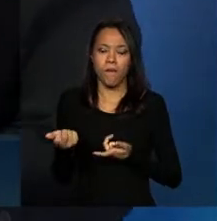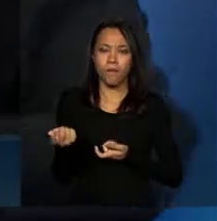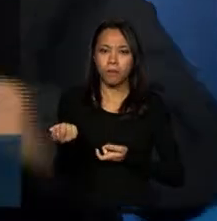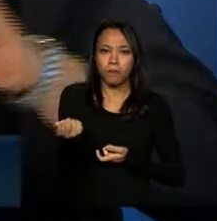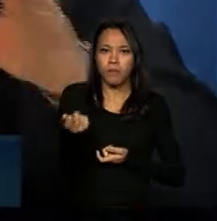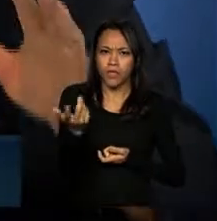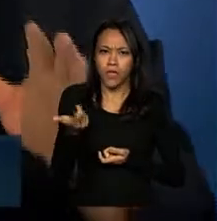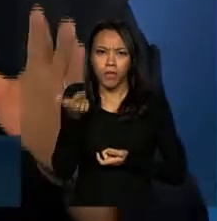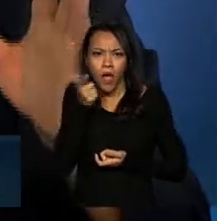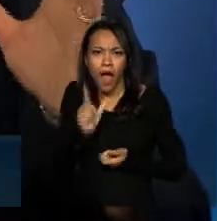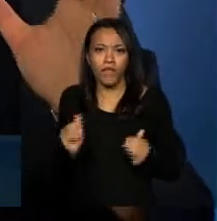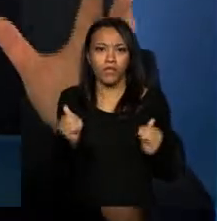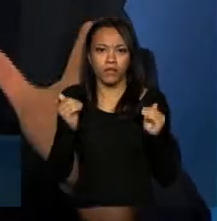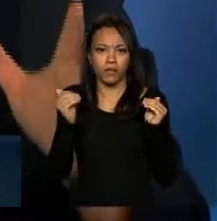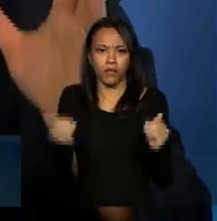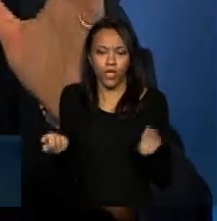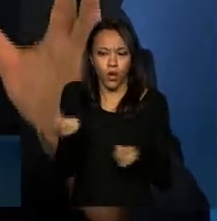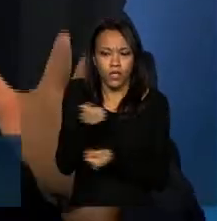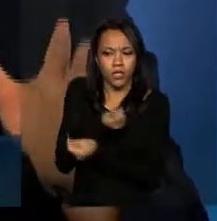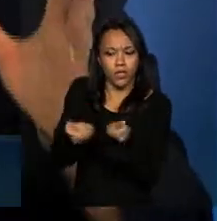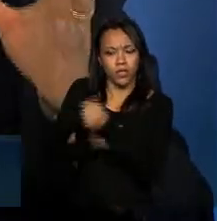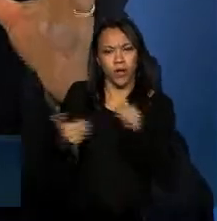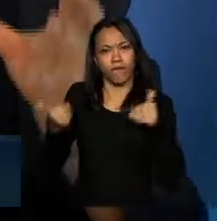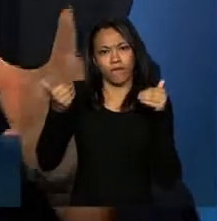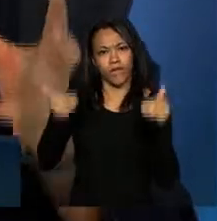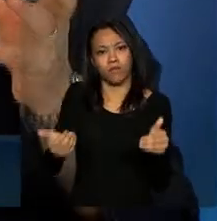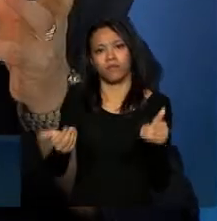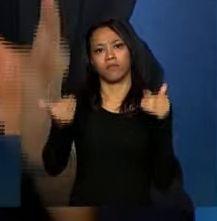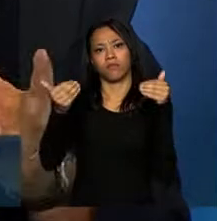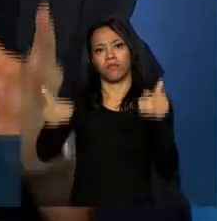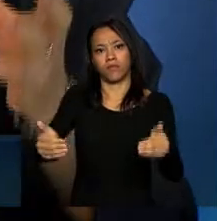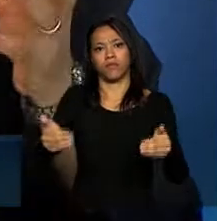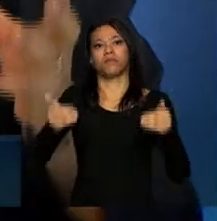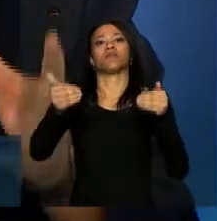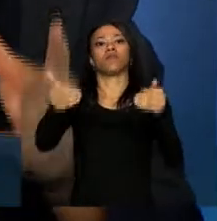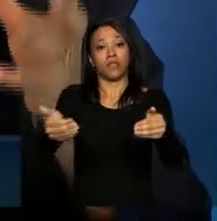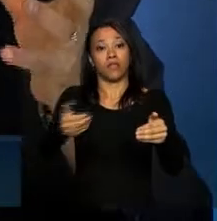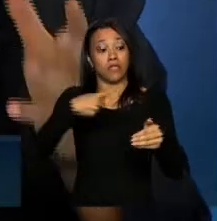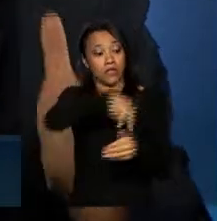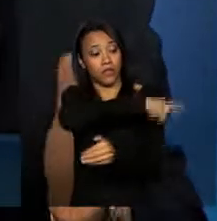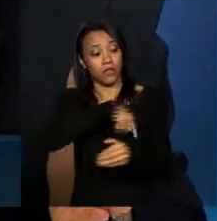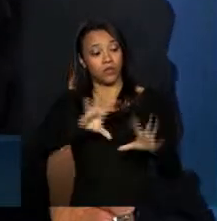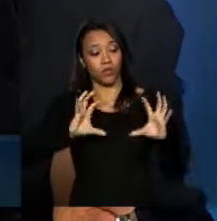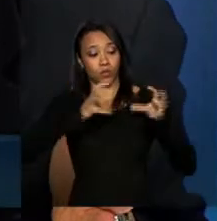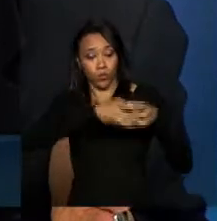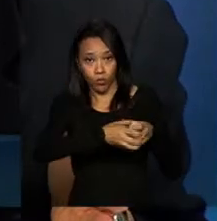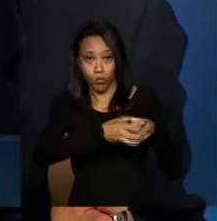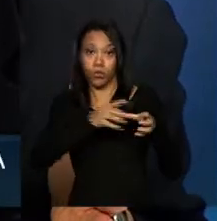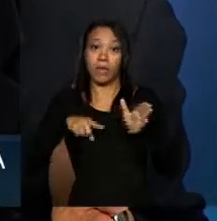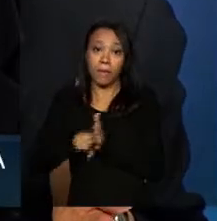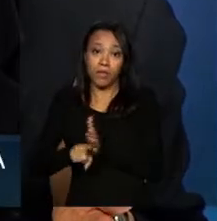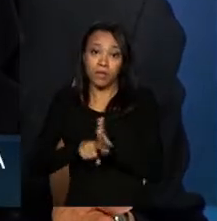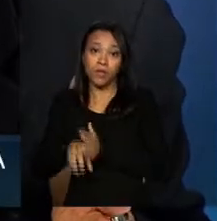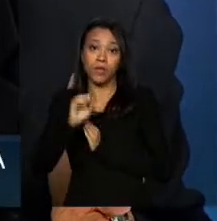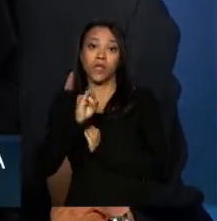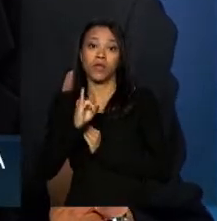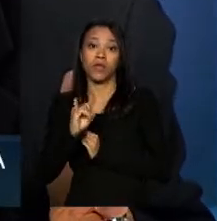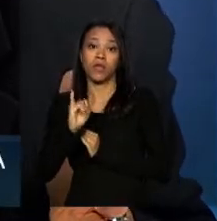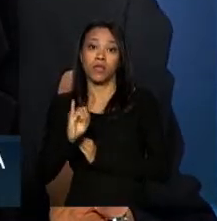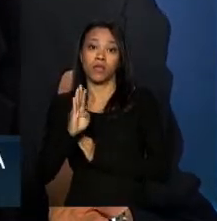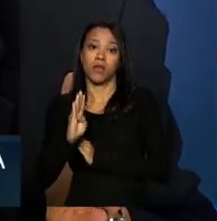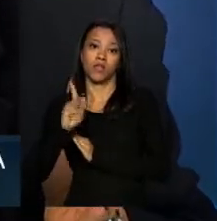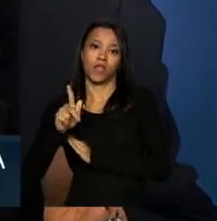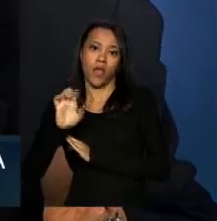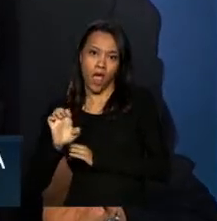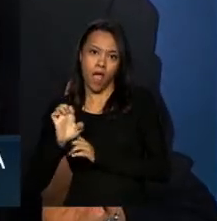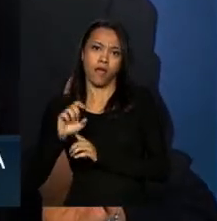significativos avanços, de reconhecimento deste público que, segundo o IBGE, produz